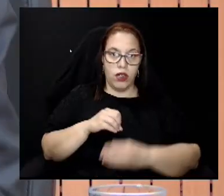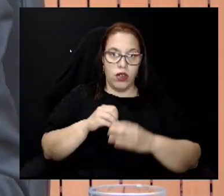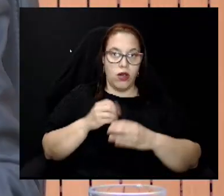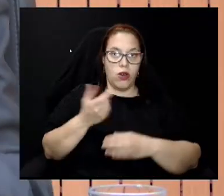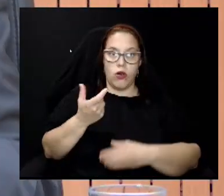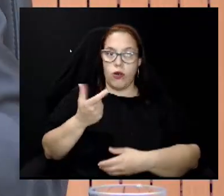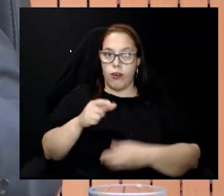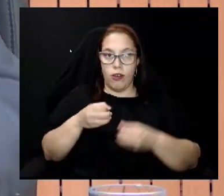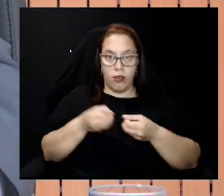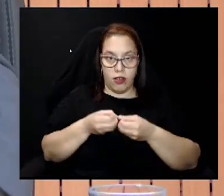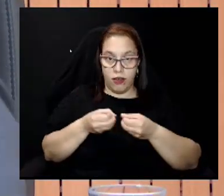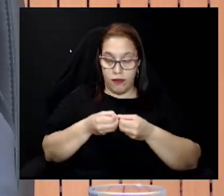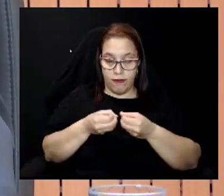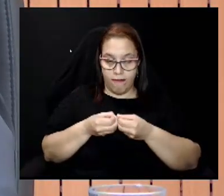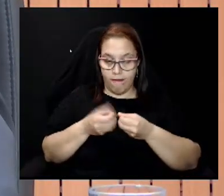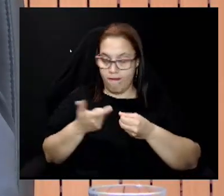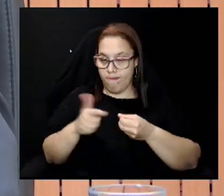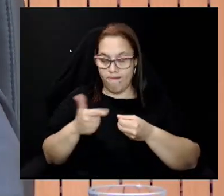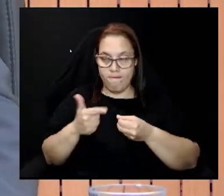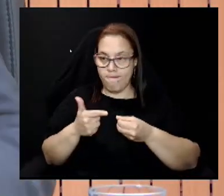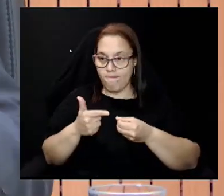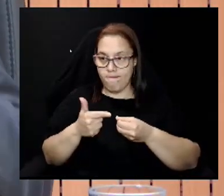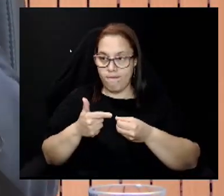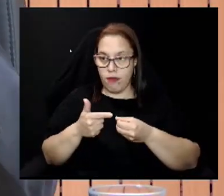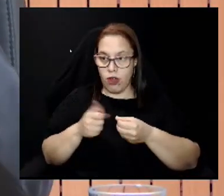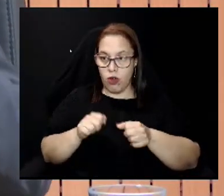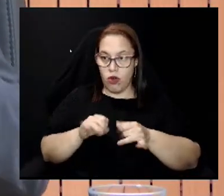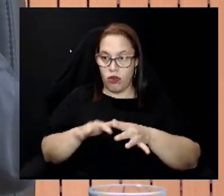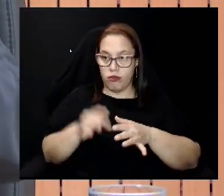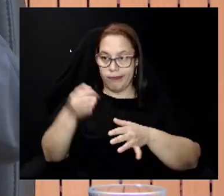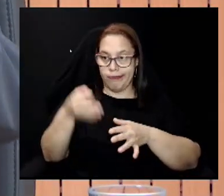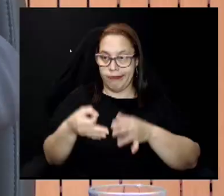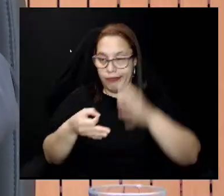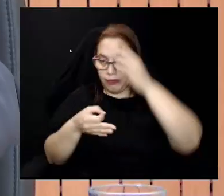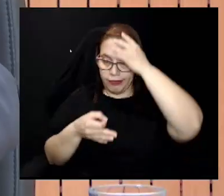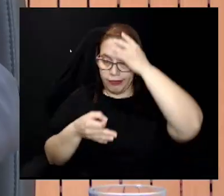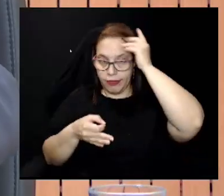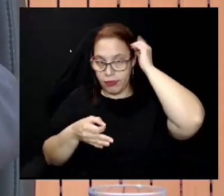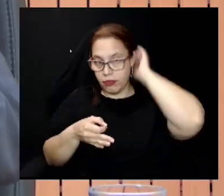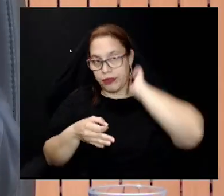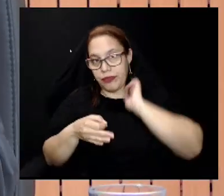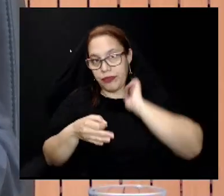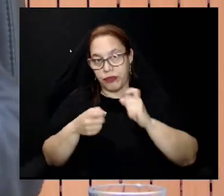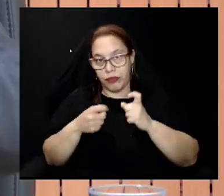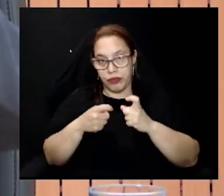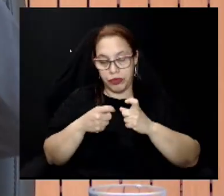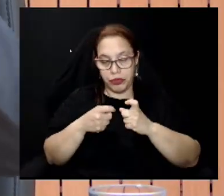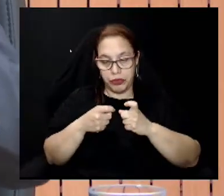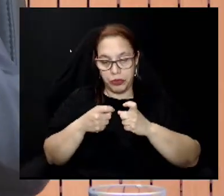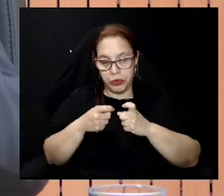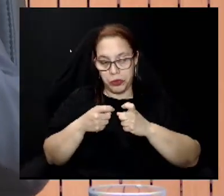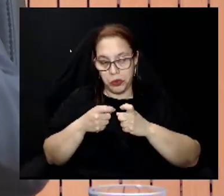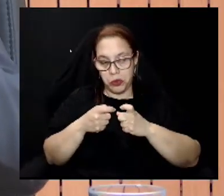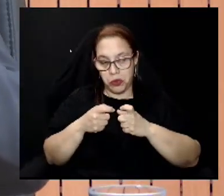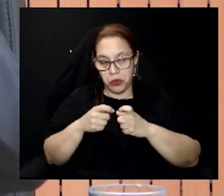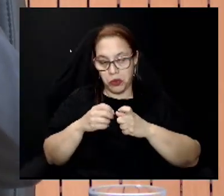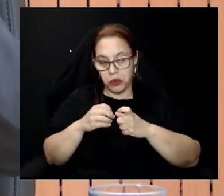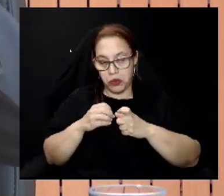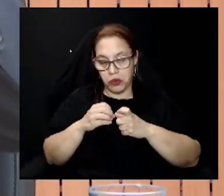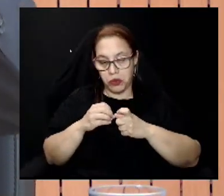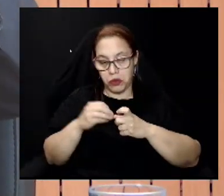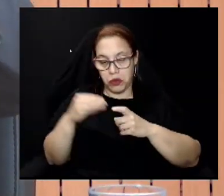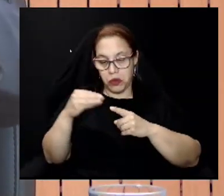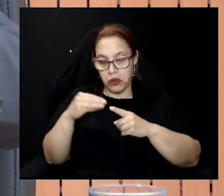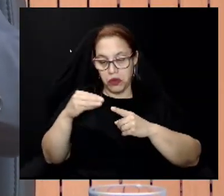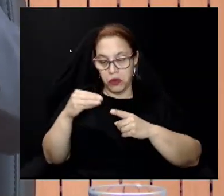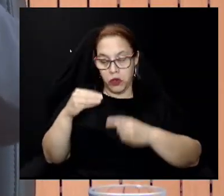tem uma forma de eliminar esse óvulo. Então, essa lesão da cápsula ovariana causa uma memória no ovário, que é o que